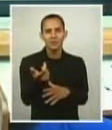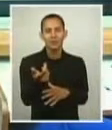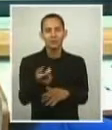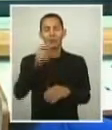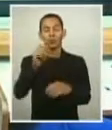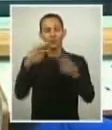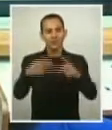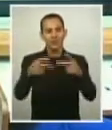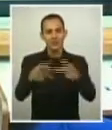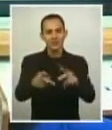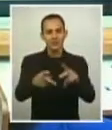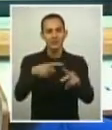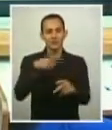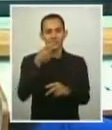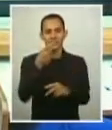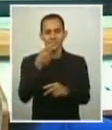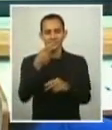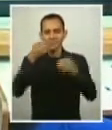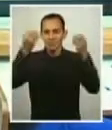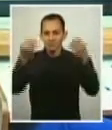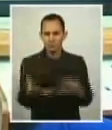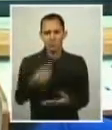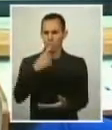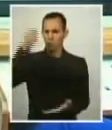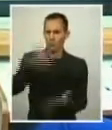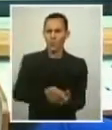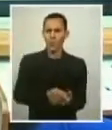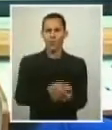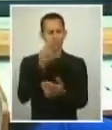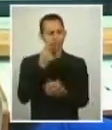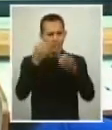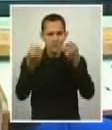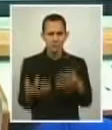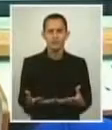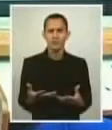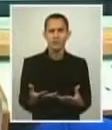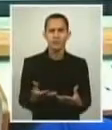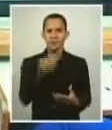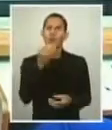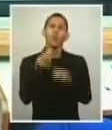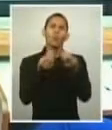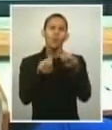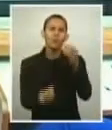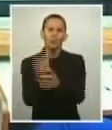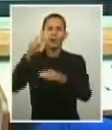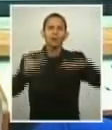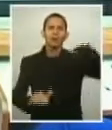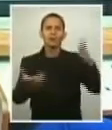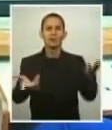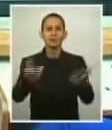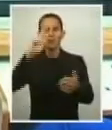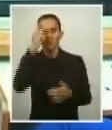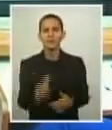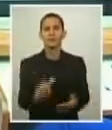ele dá um no Cravo outra na ferradura ele diz assim como que surgiu a desigualdade